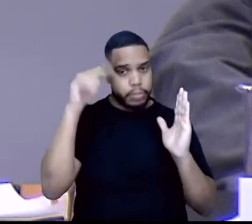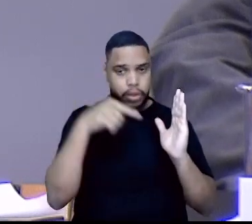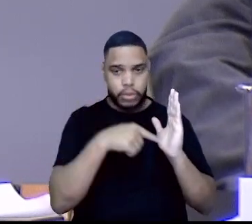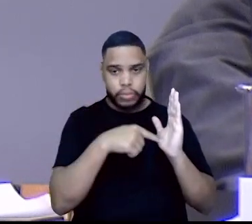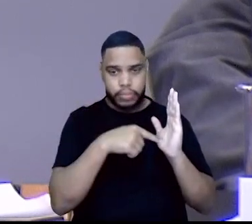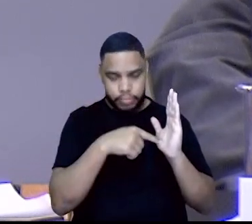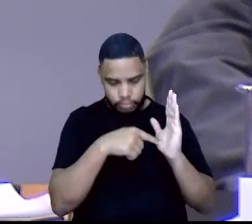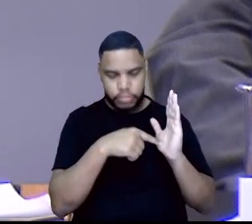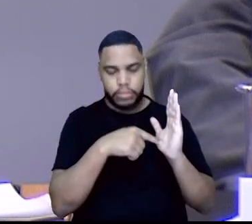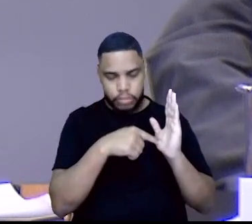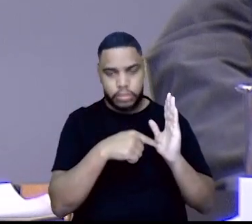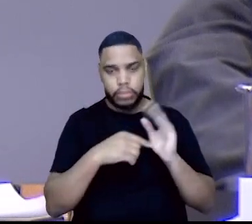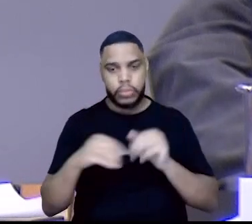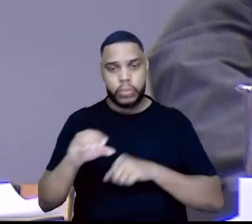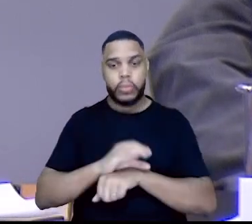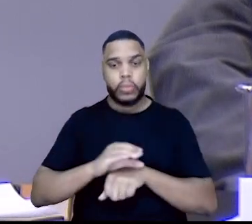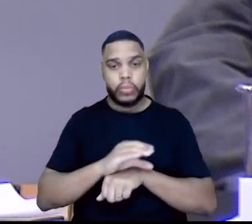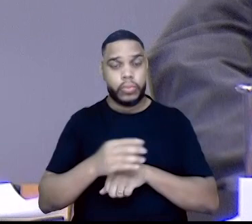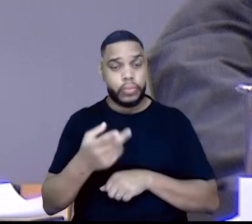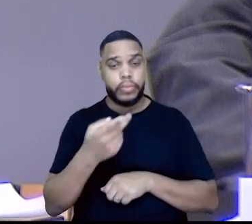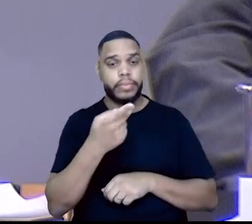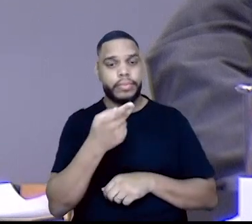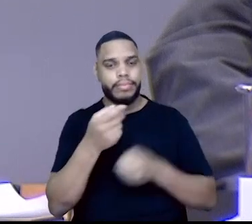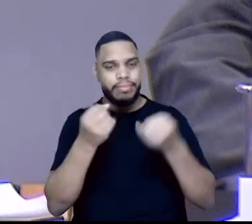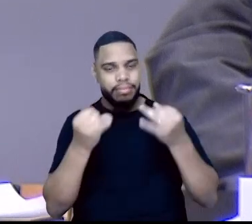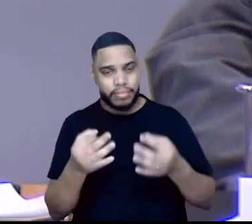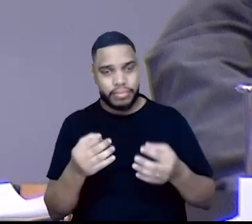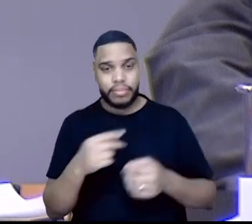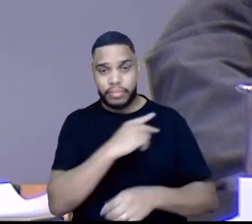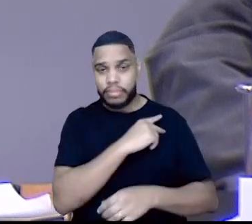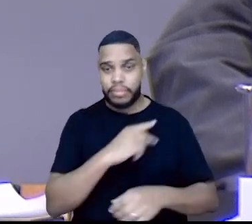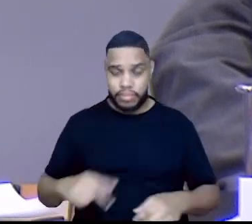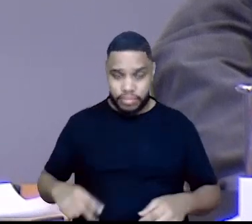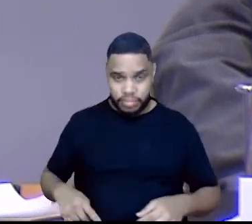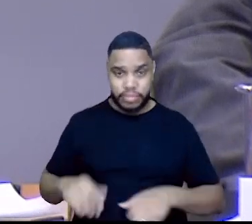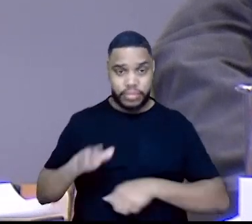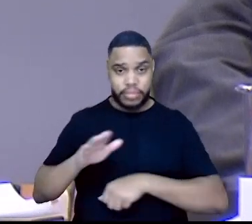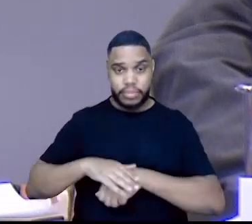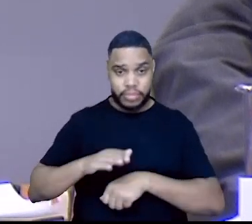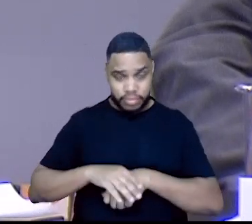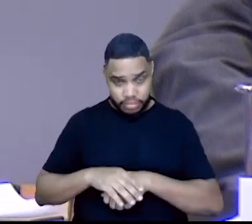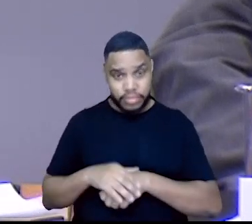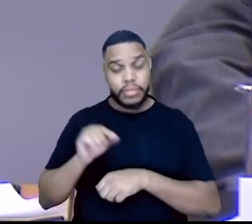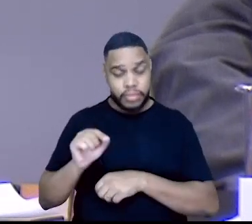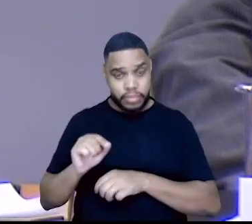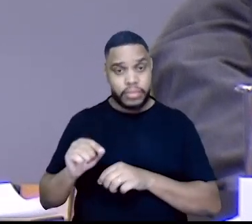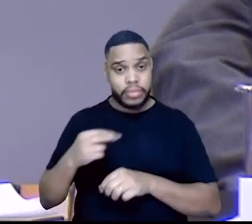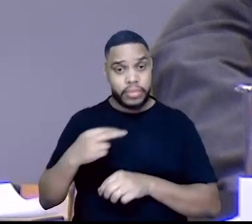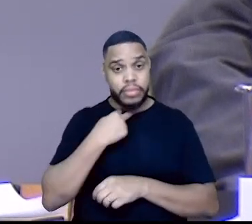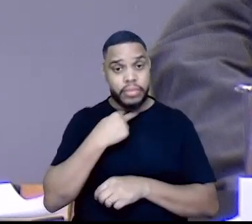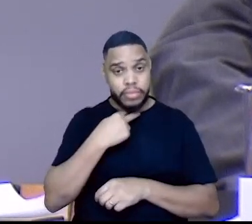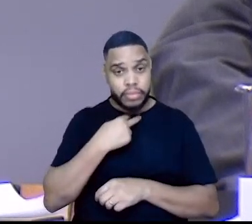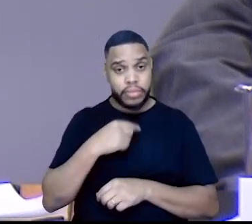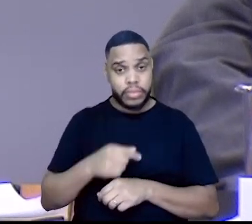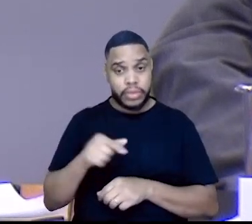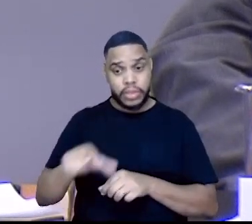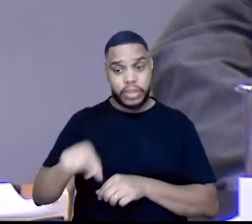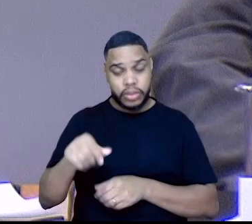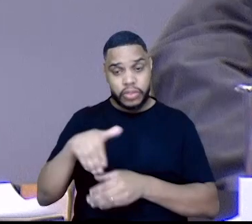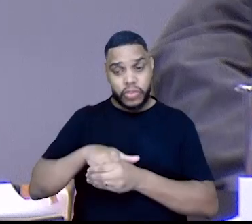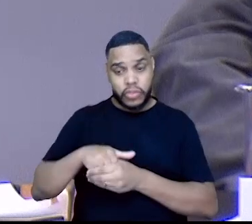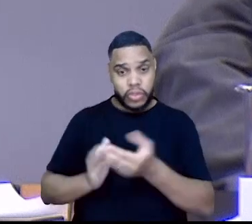a Constituição diz que o presidente da Casa Legislativa não pode ser reeleito para